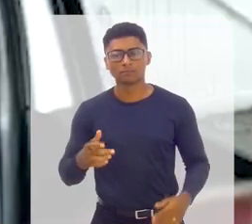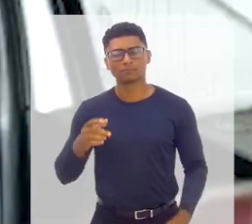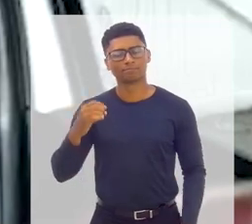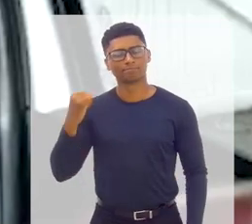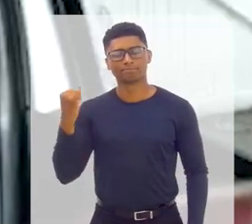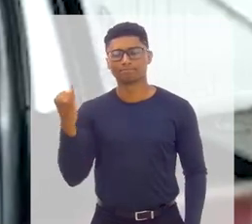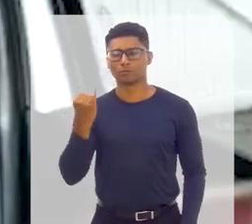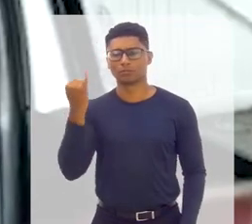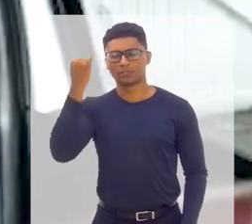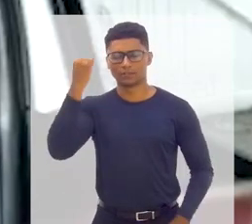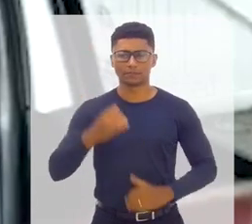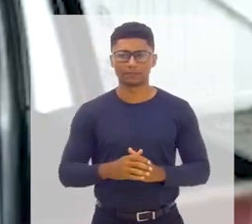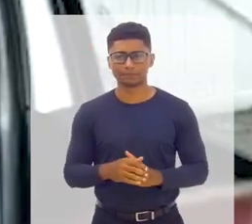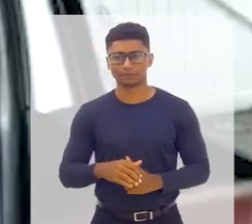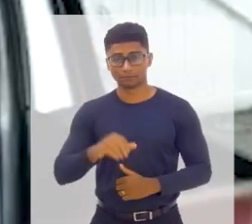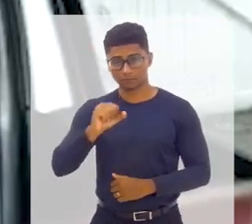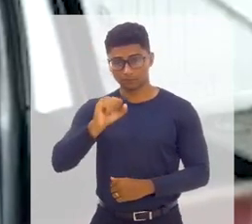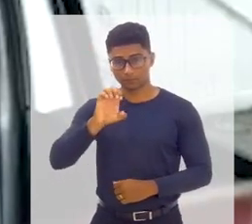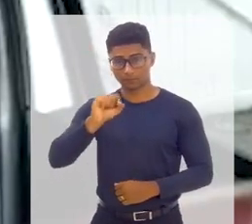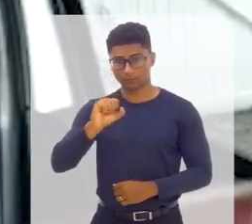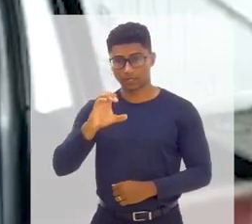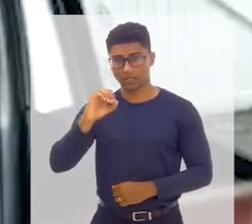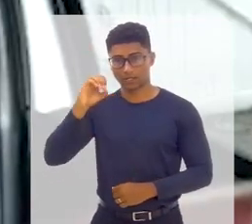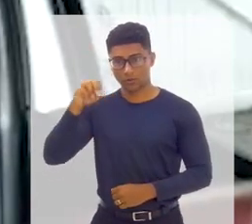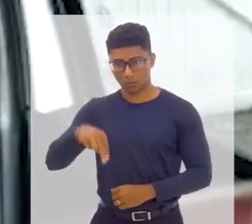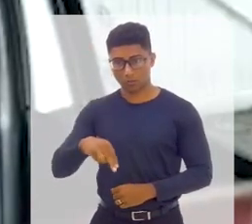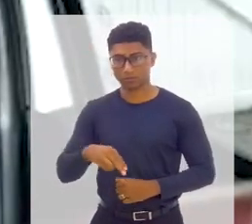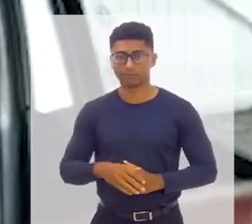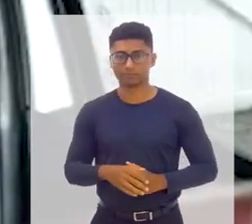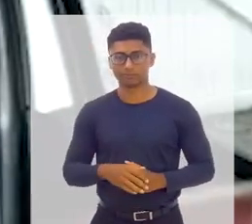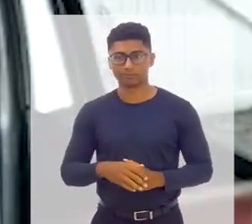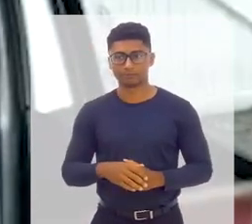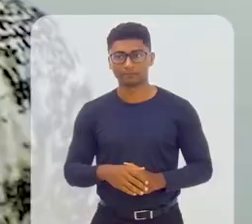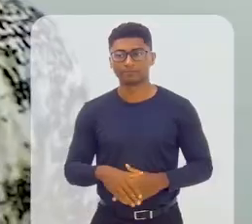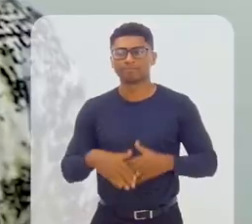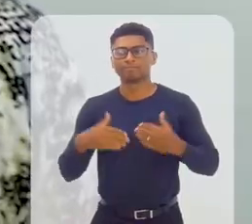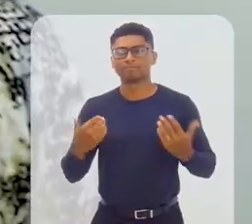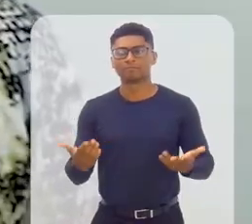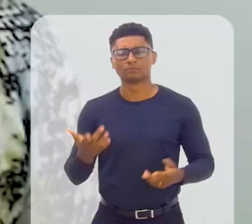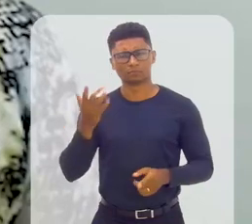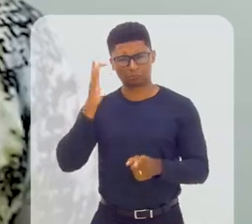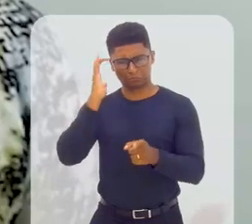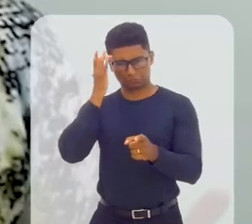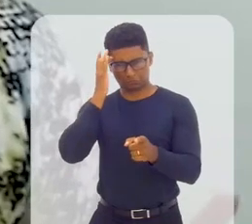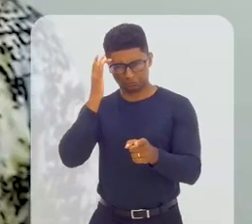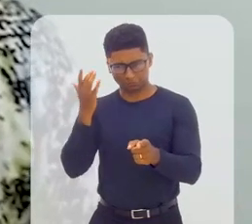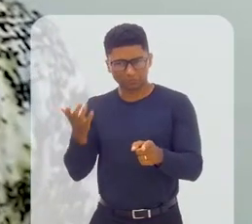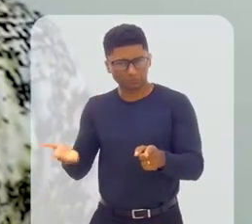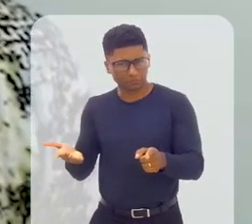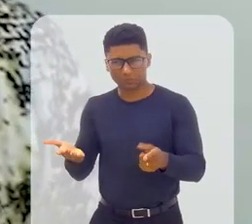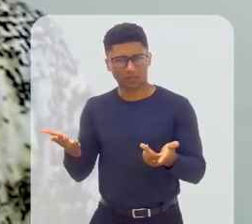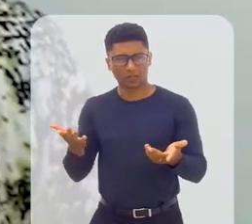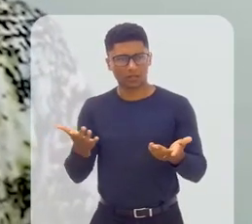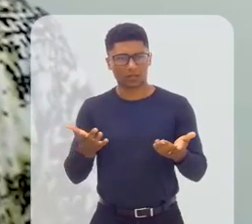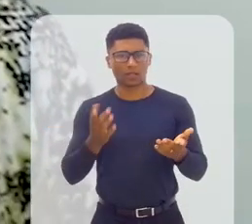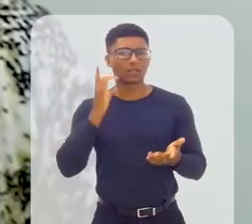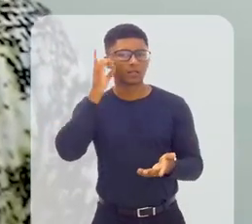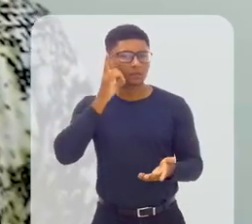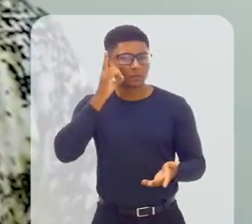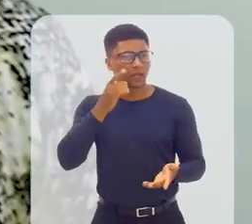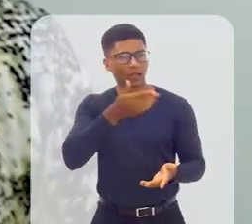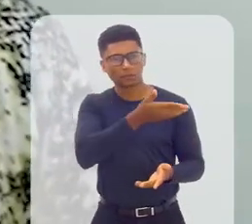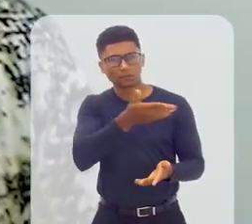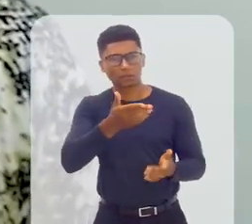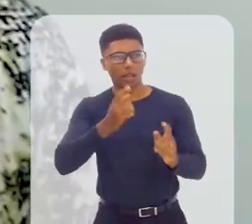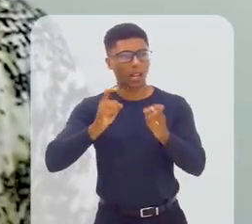mais importante que o Sescom faz pelo setor empresarial. O que não pode ficar de fora é dos debates